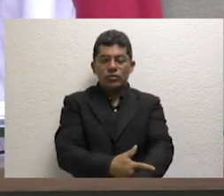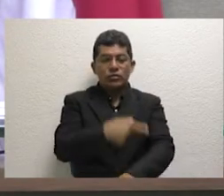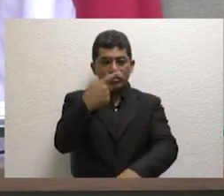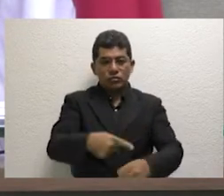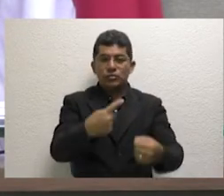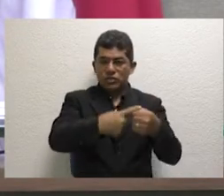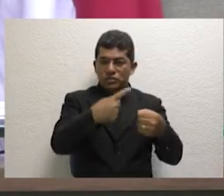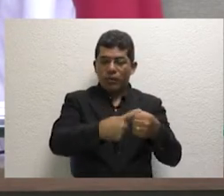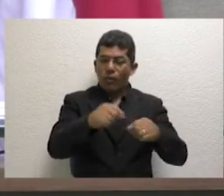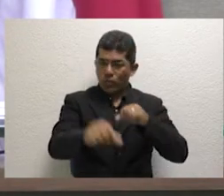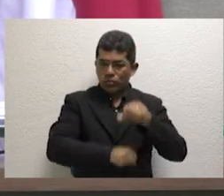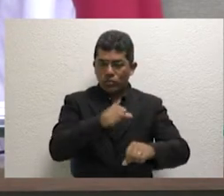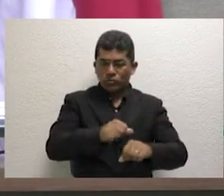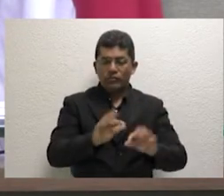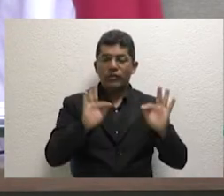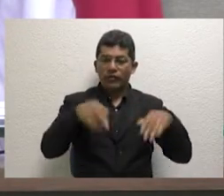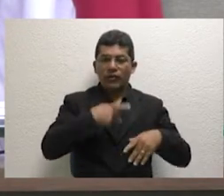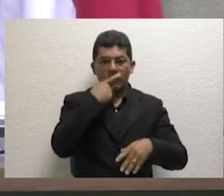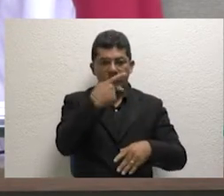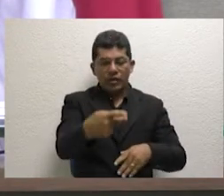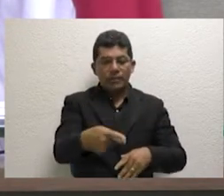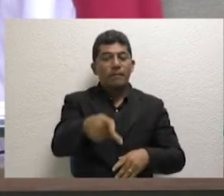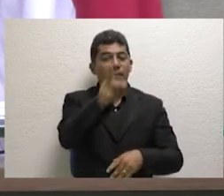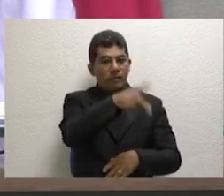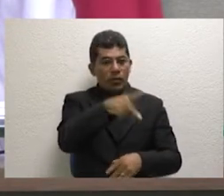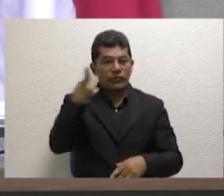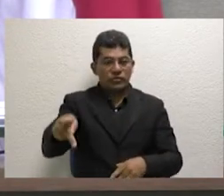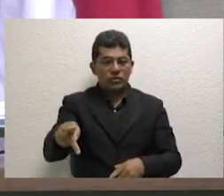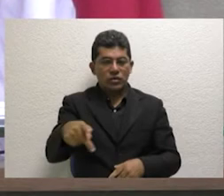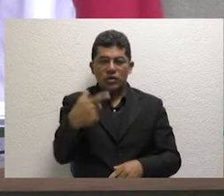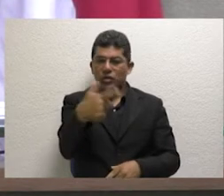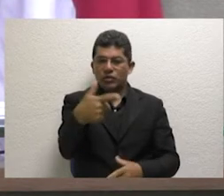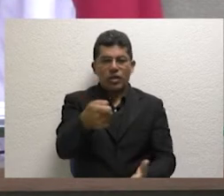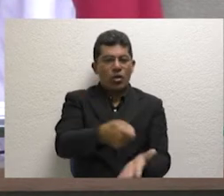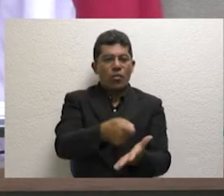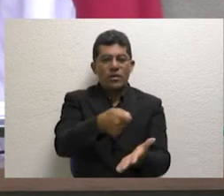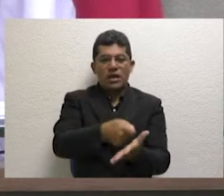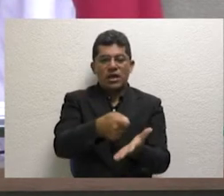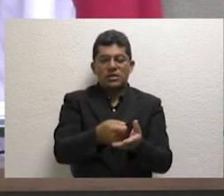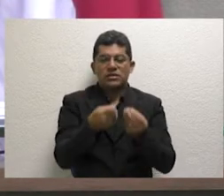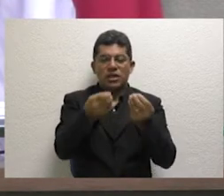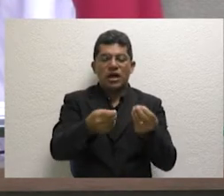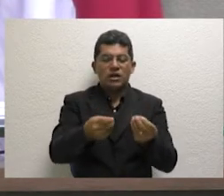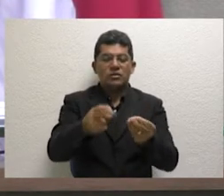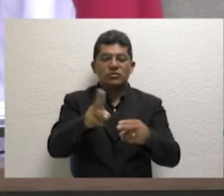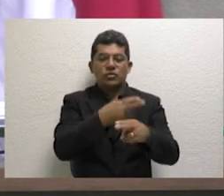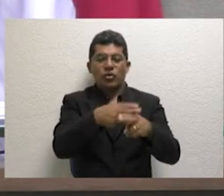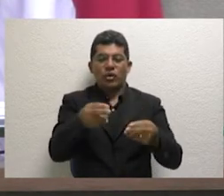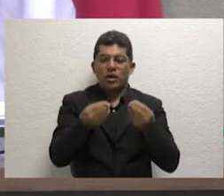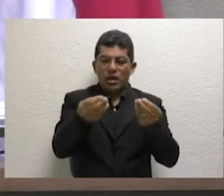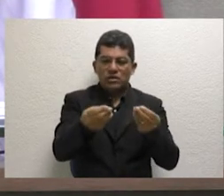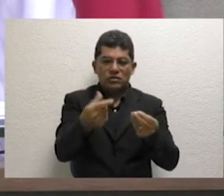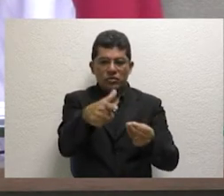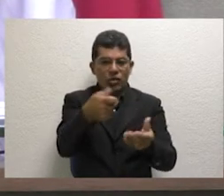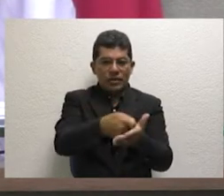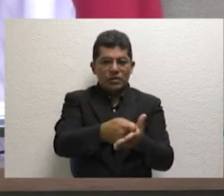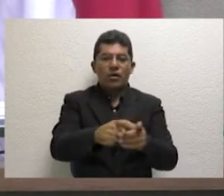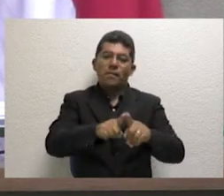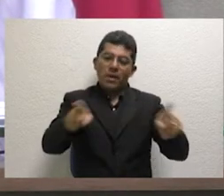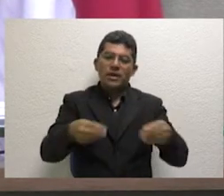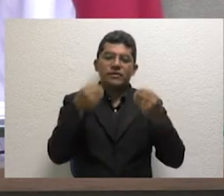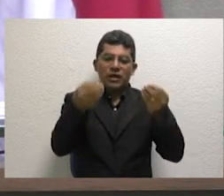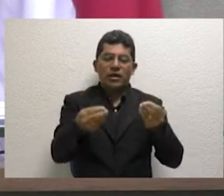dizendo a todos professor não tem obrigação de dar chocolate mas dá professor